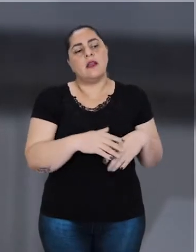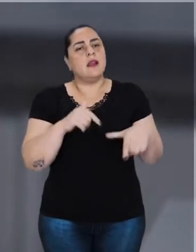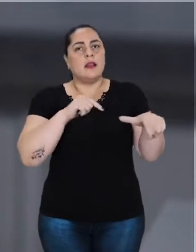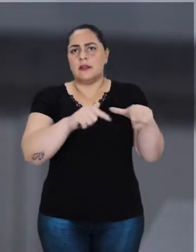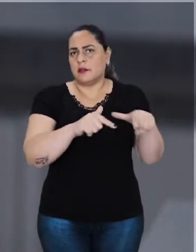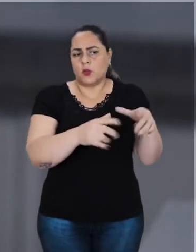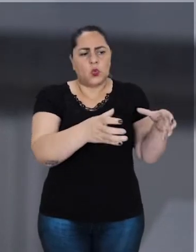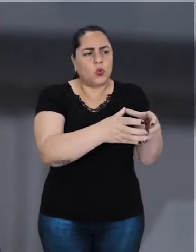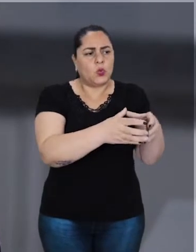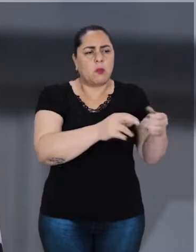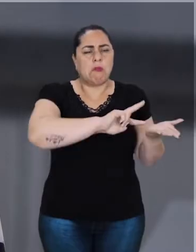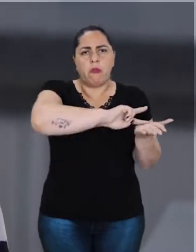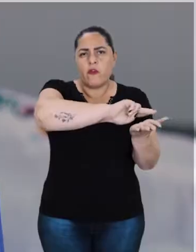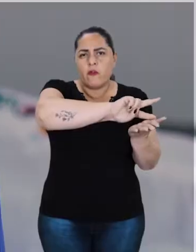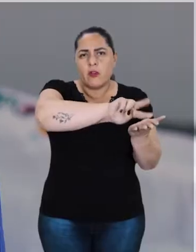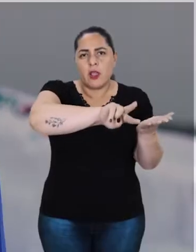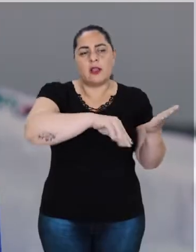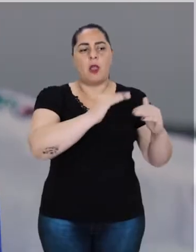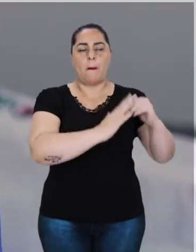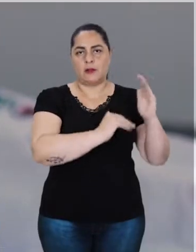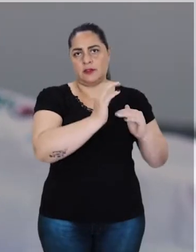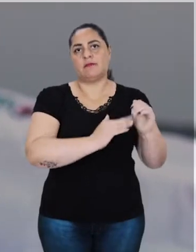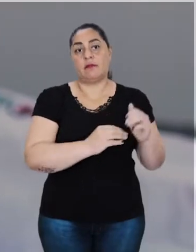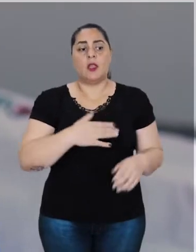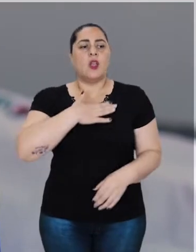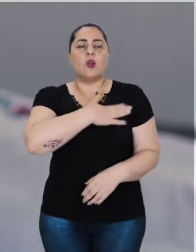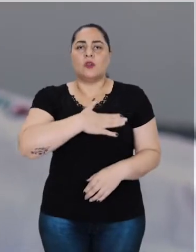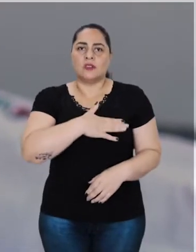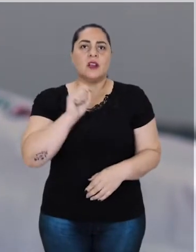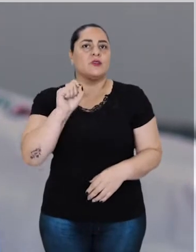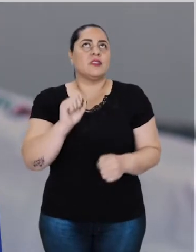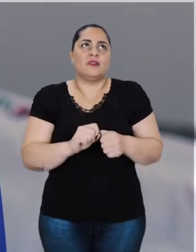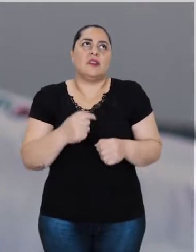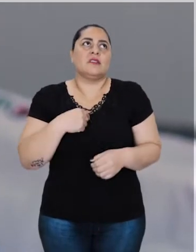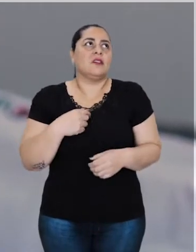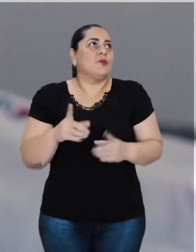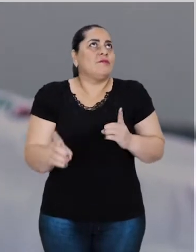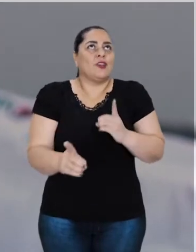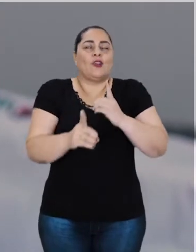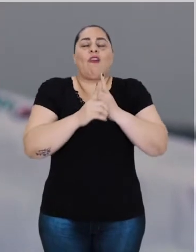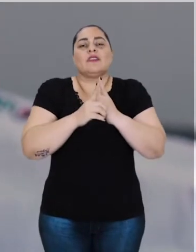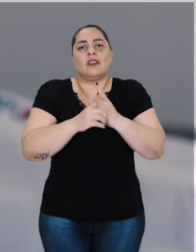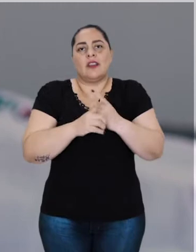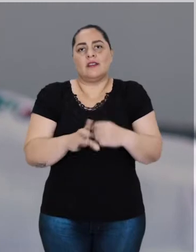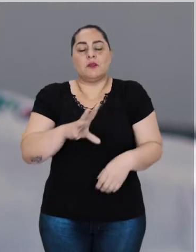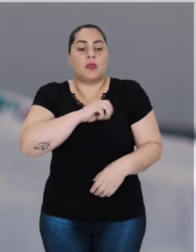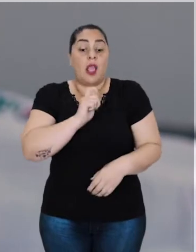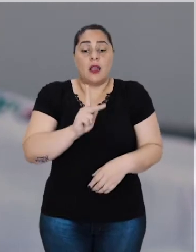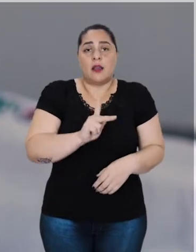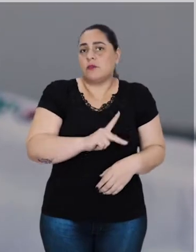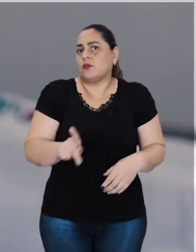o trabalhar numa equipe multiprofissional. É gostar daquilo que se faz, né? Eu me encontrei tanto na enfermagem quanto